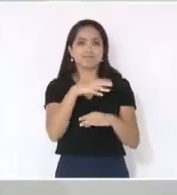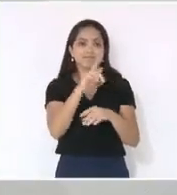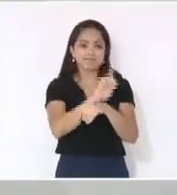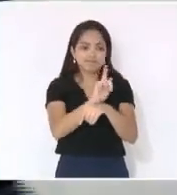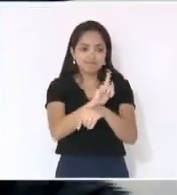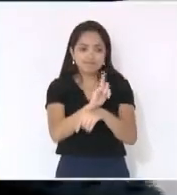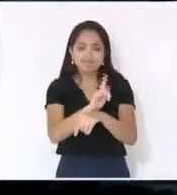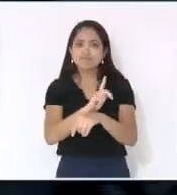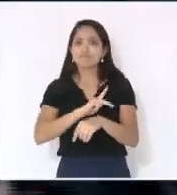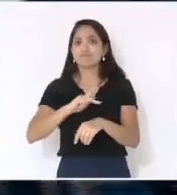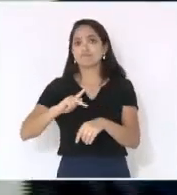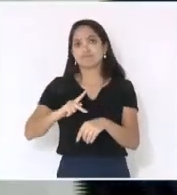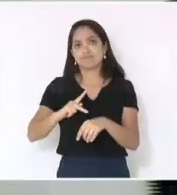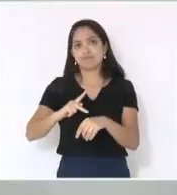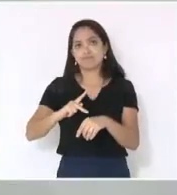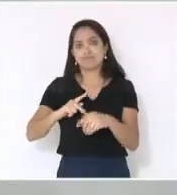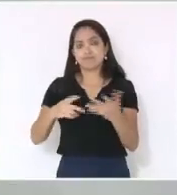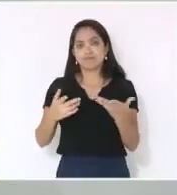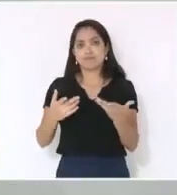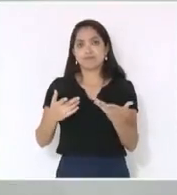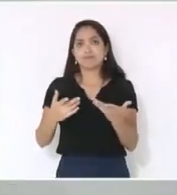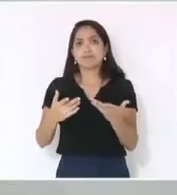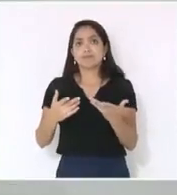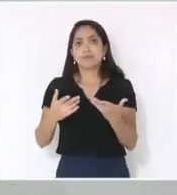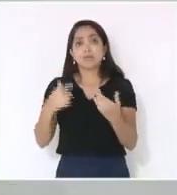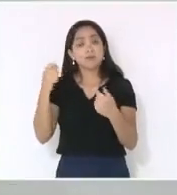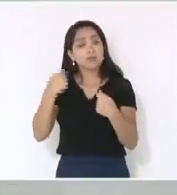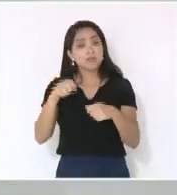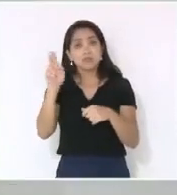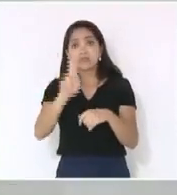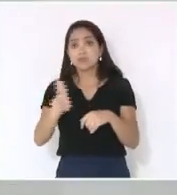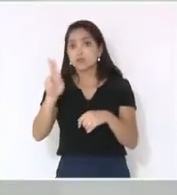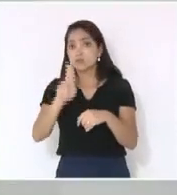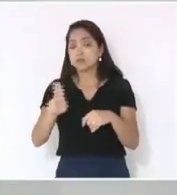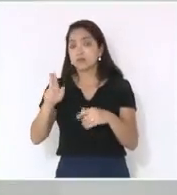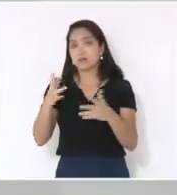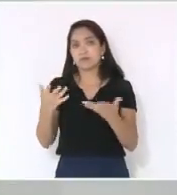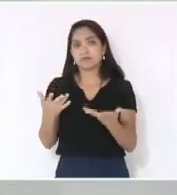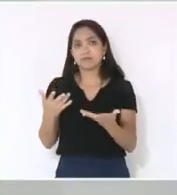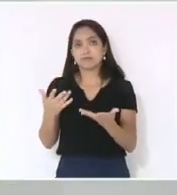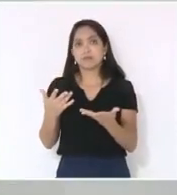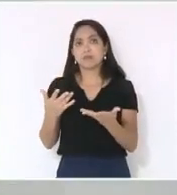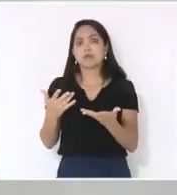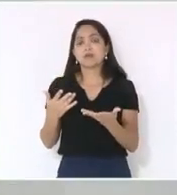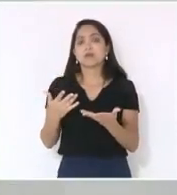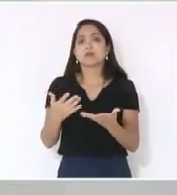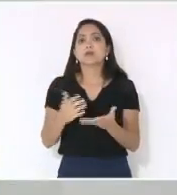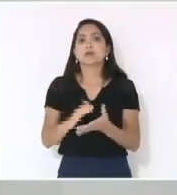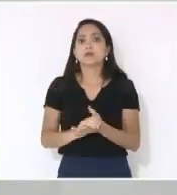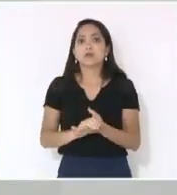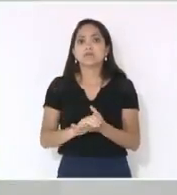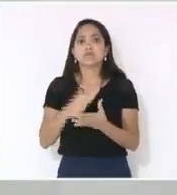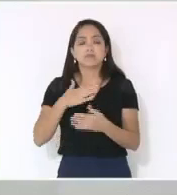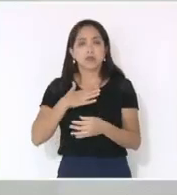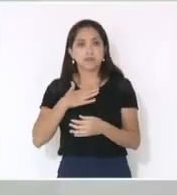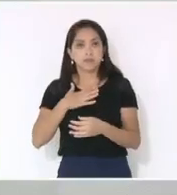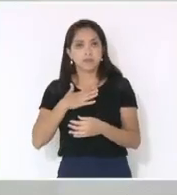mão dessa premissa, dessa máxima, nesse novo século. Portanto, eu deixo aqui a